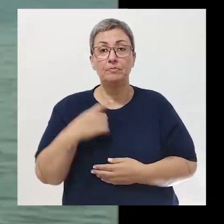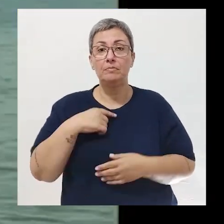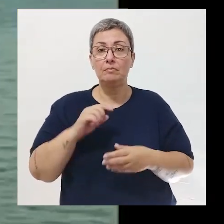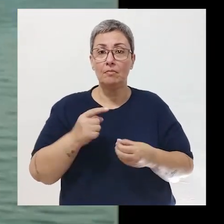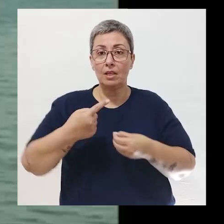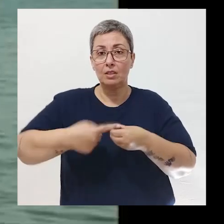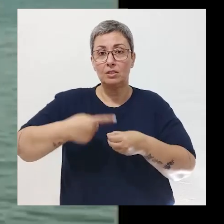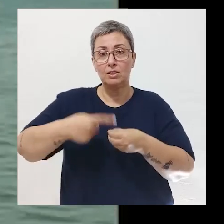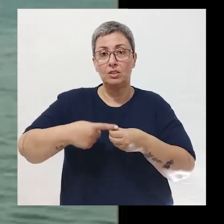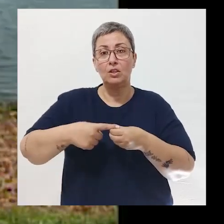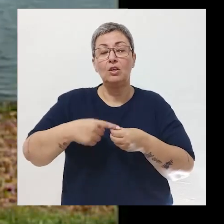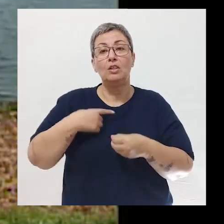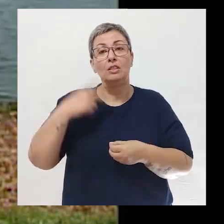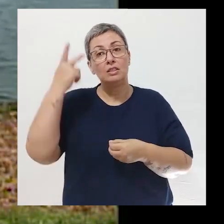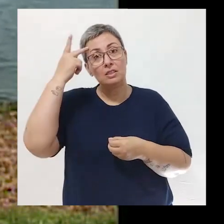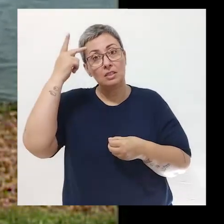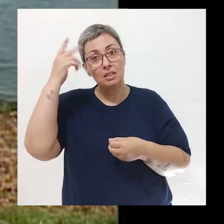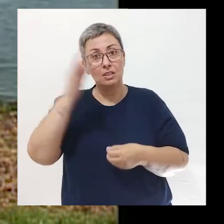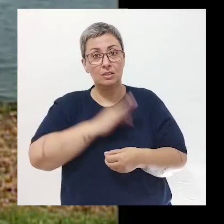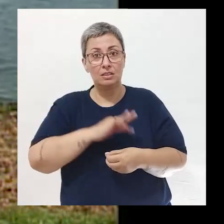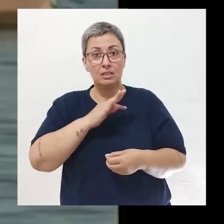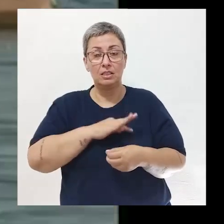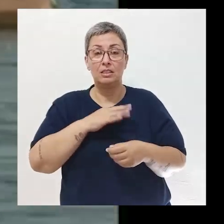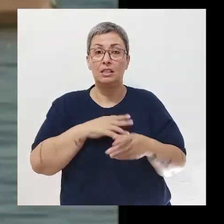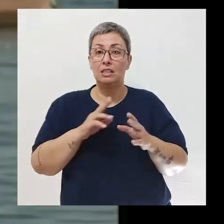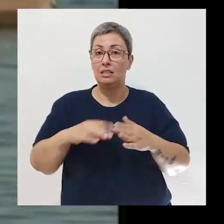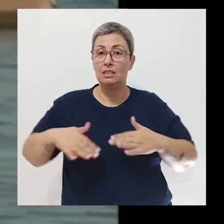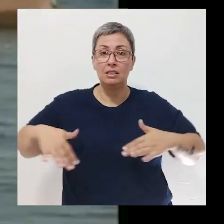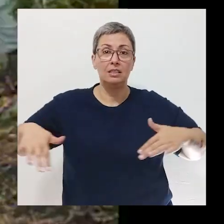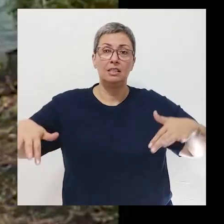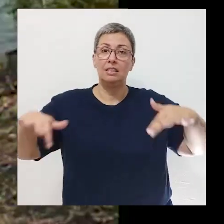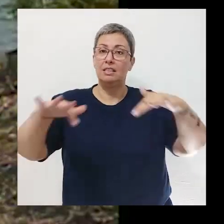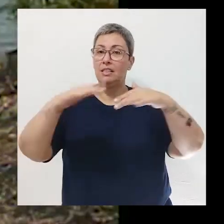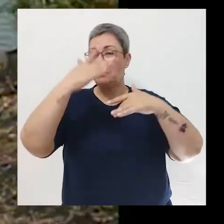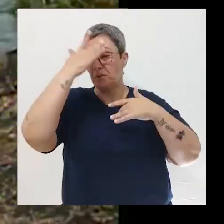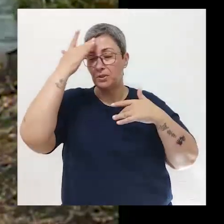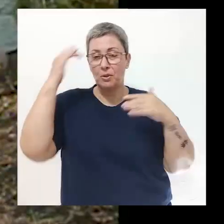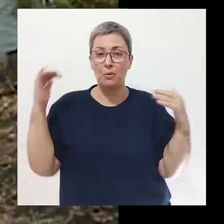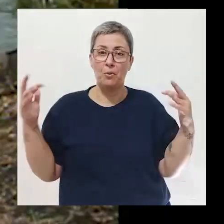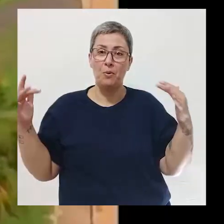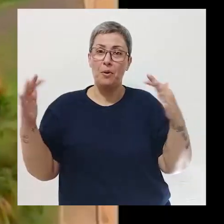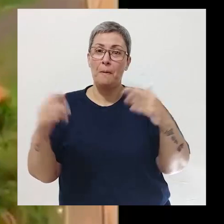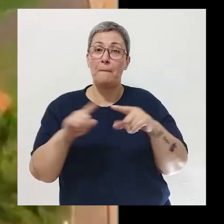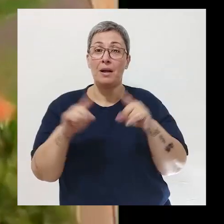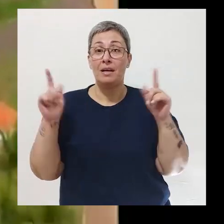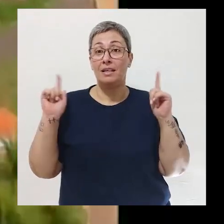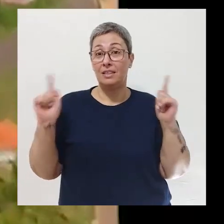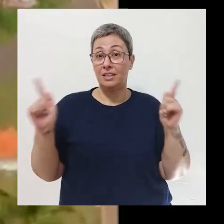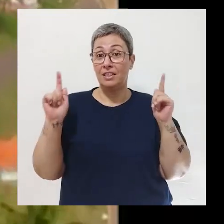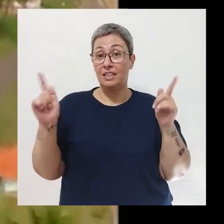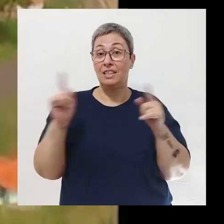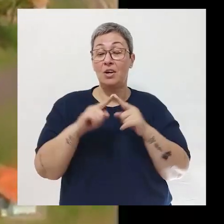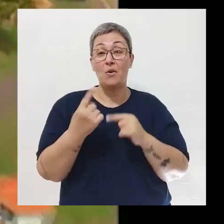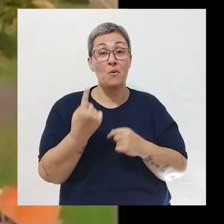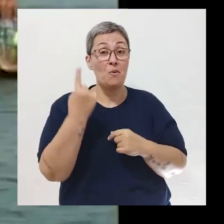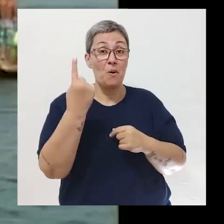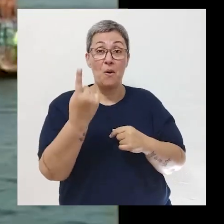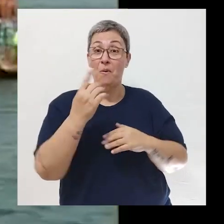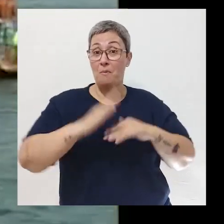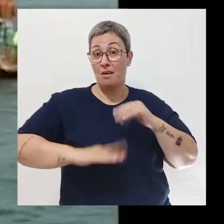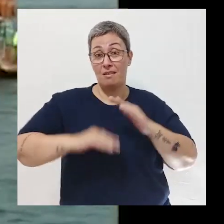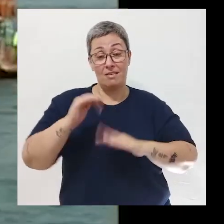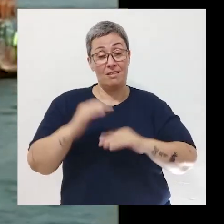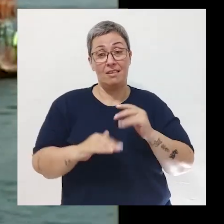No interior de São Paulo, o Tietê está sempre assim, cercado de pessoas. Mas o lazer é só uma das atividades que o